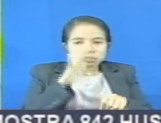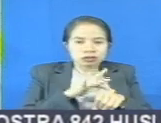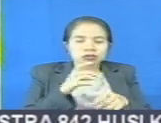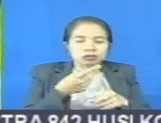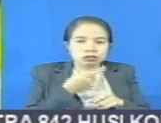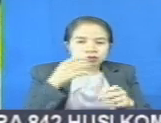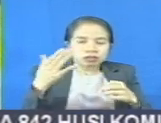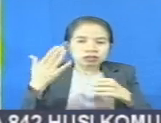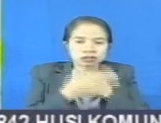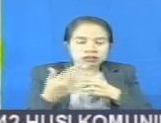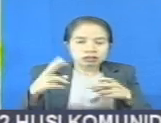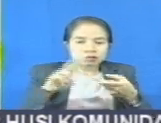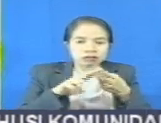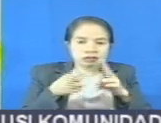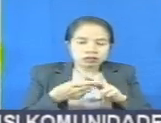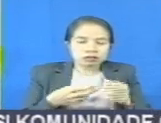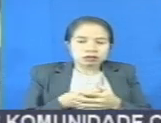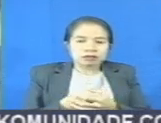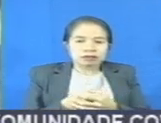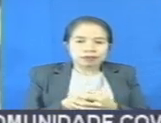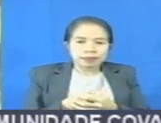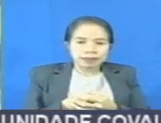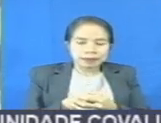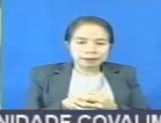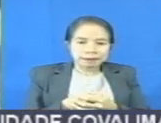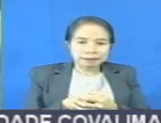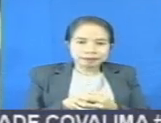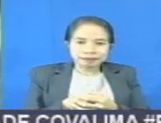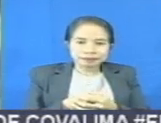vizinho. Nuno Moraes, Alexandre dos Santos, ba RTL.